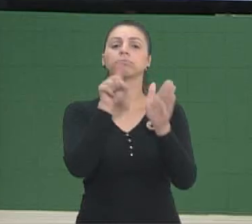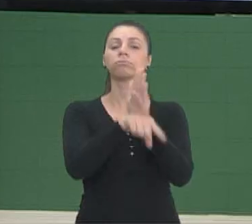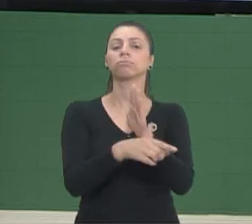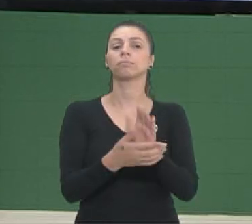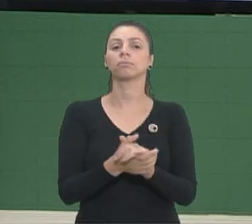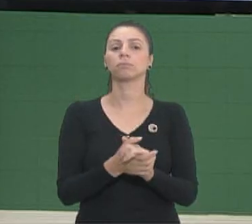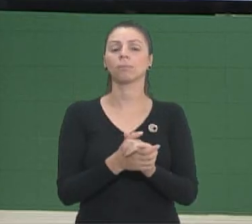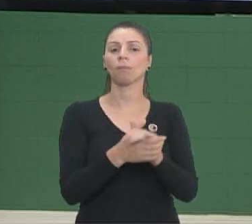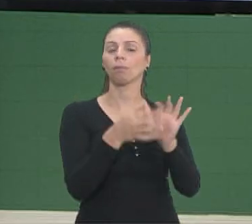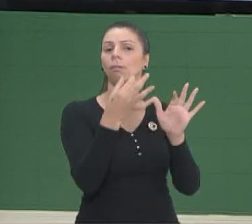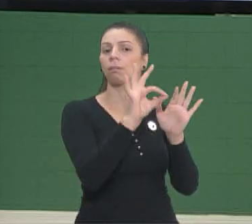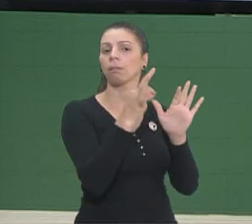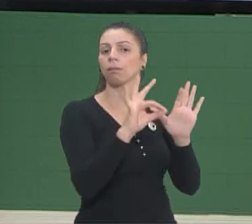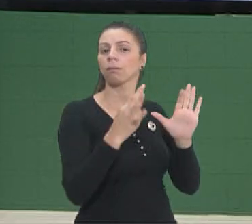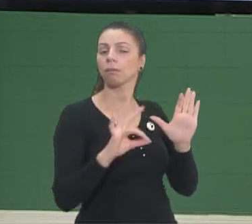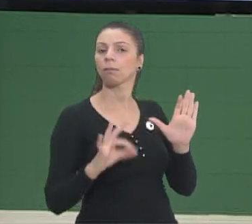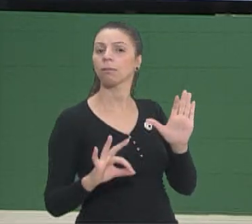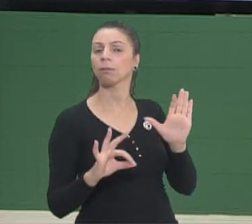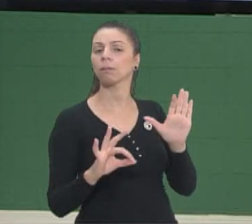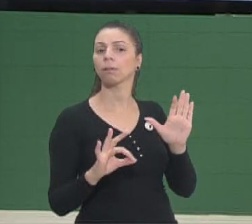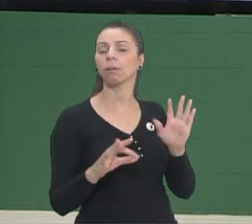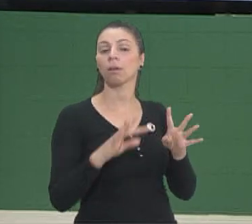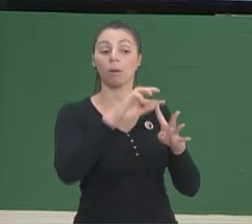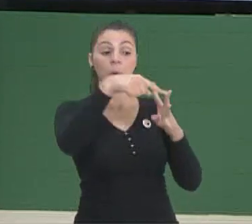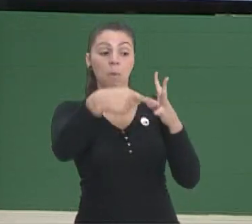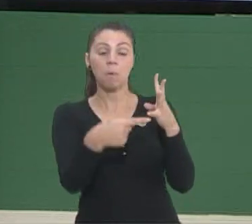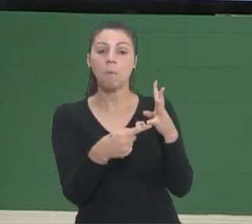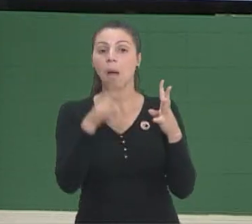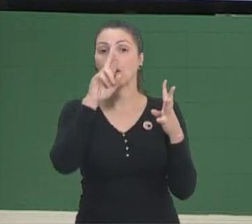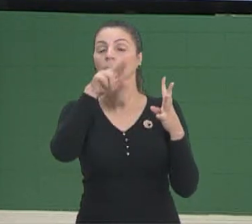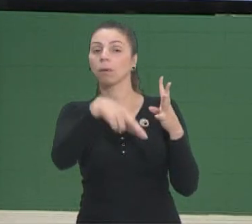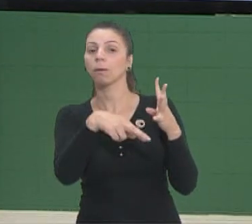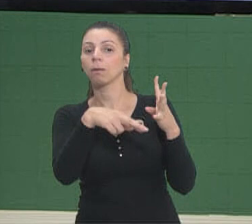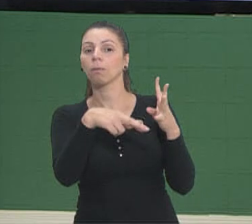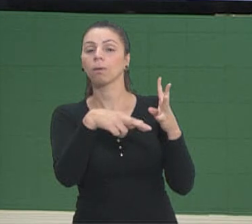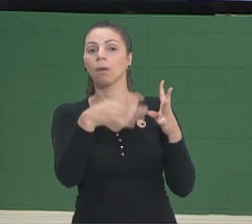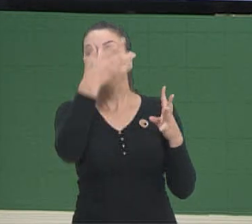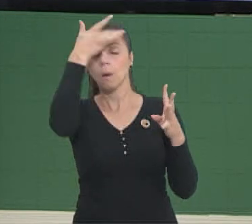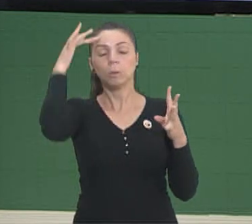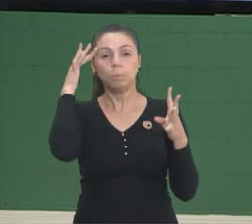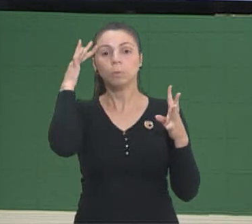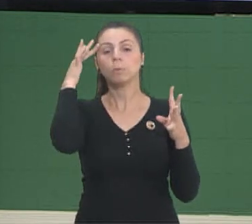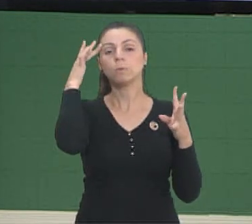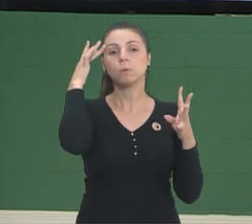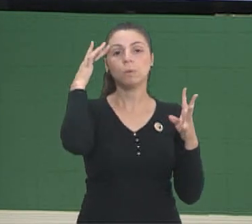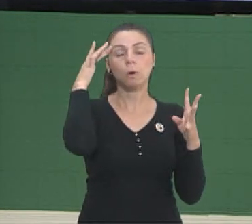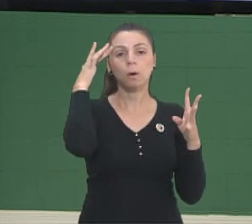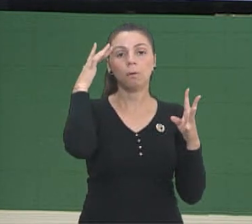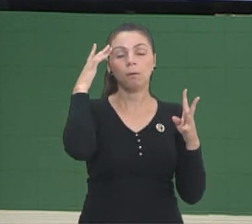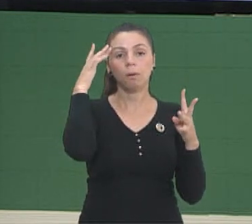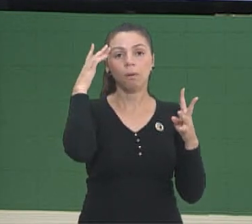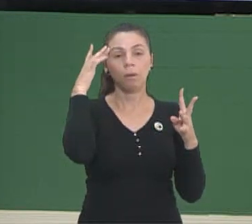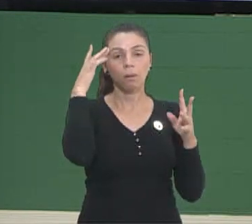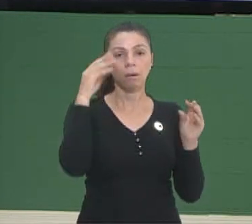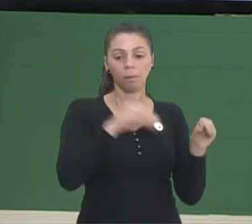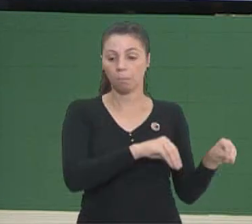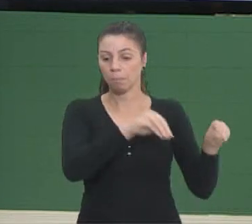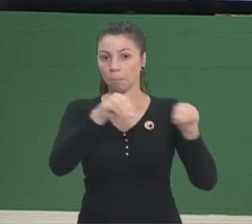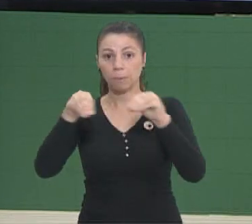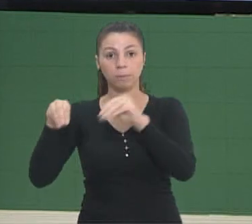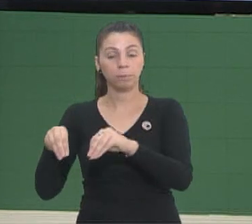Liste em seu caderno 4 razões das pessoas realizarem um movimento populacional no